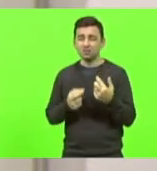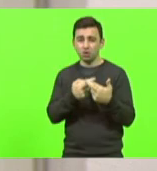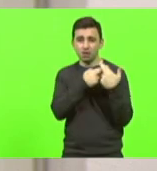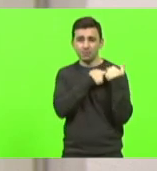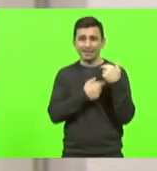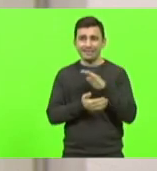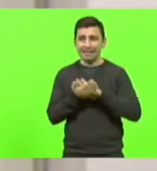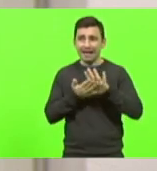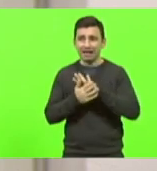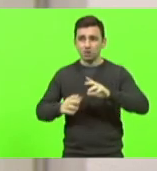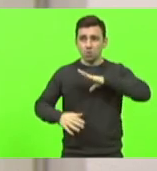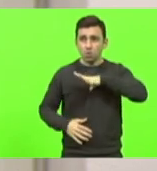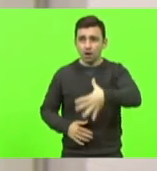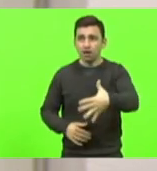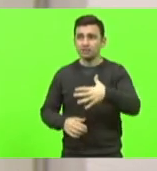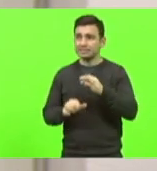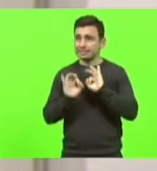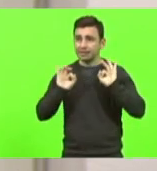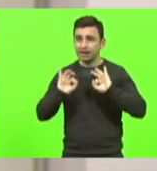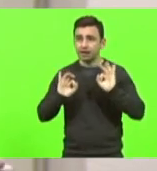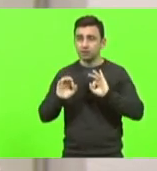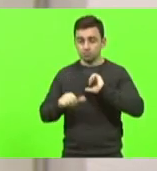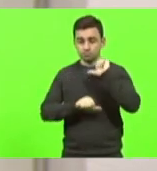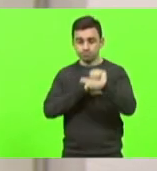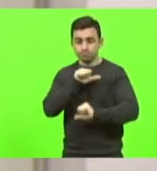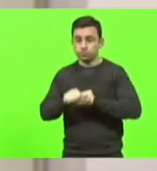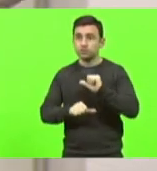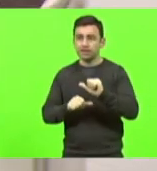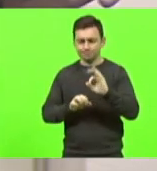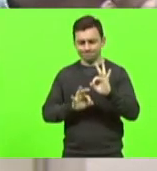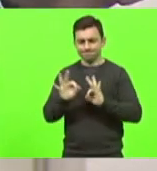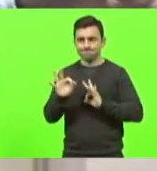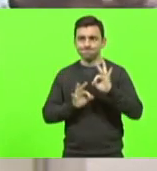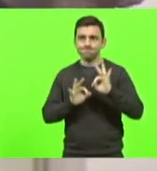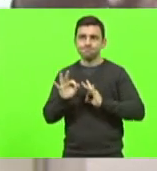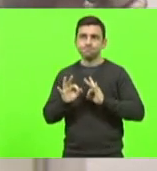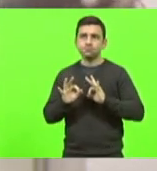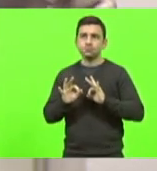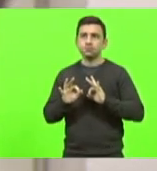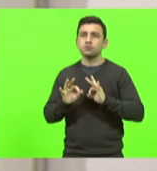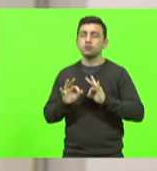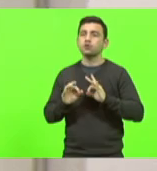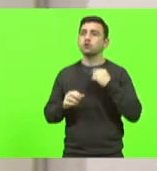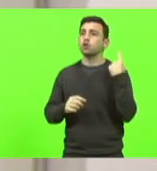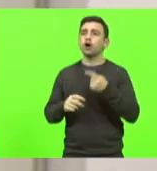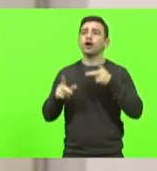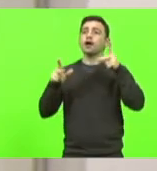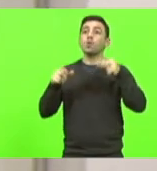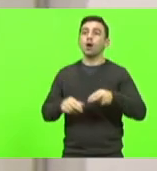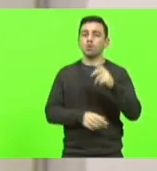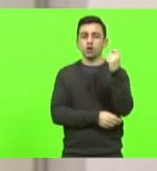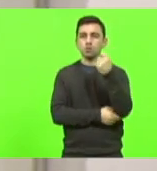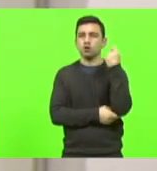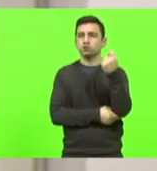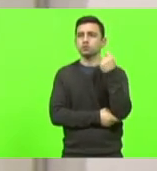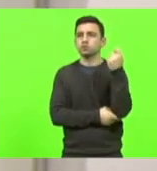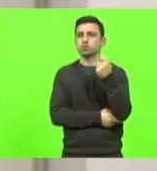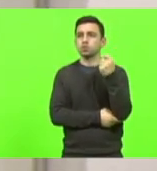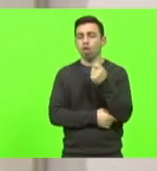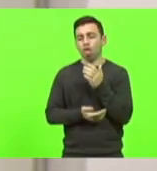é a coragem de fazer uma reforma com ajustes estaremos igual Rio Grande do Sul